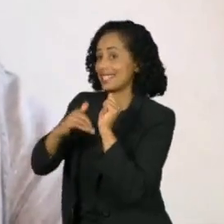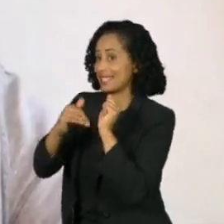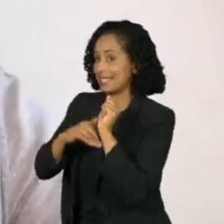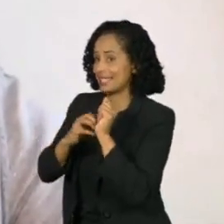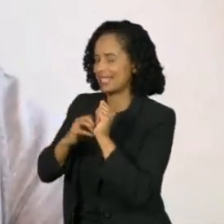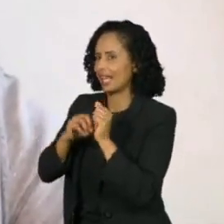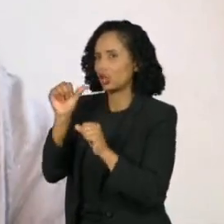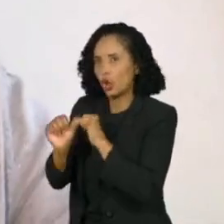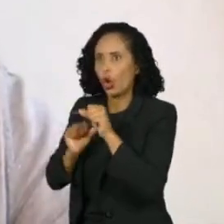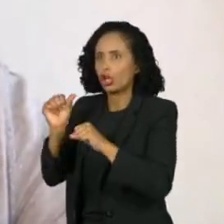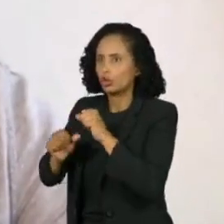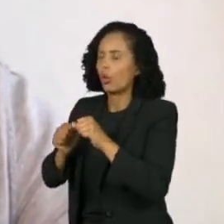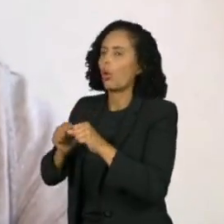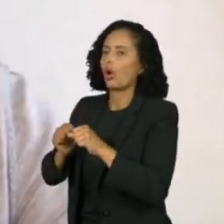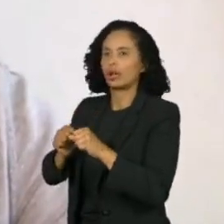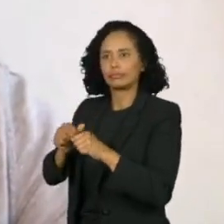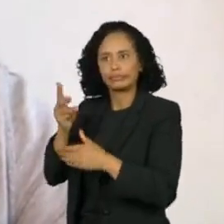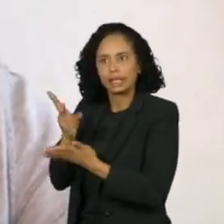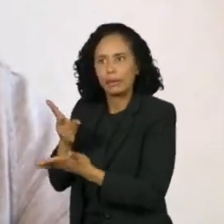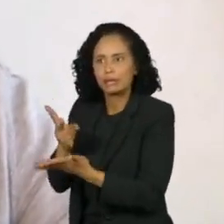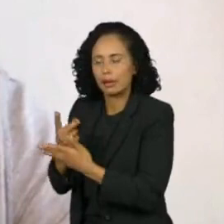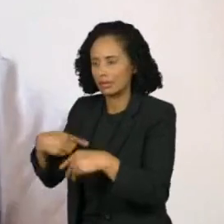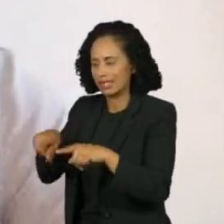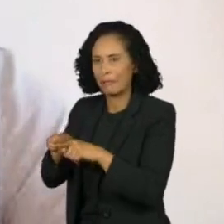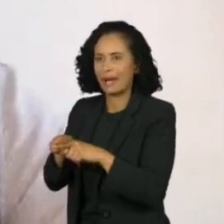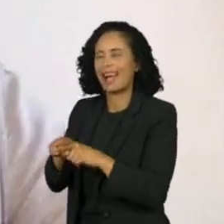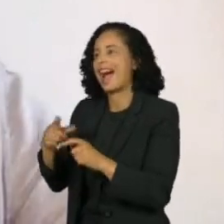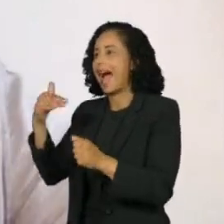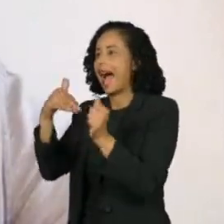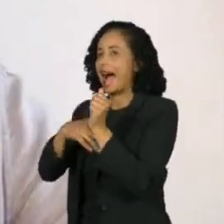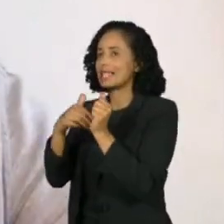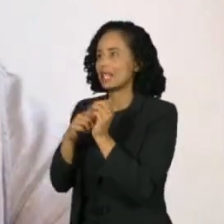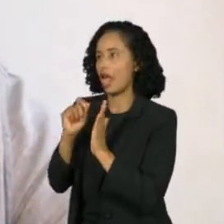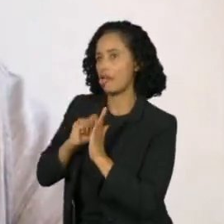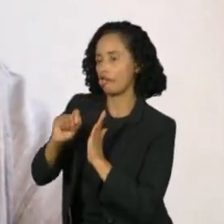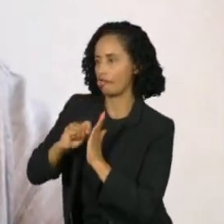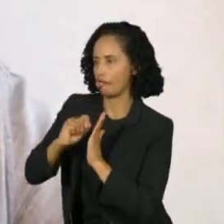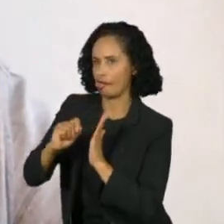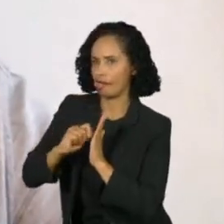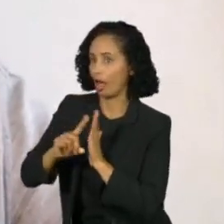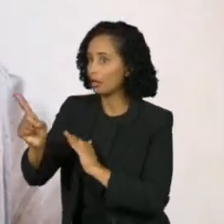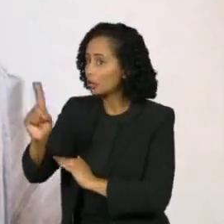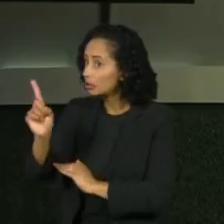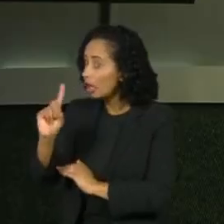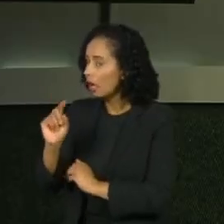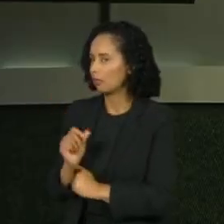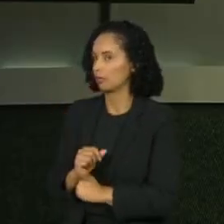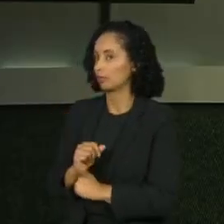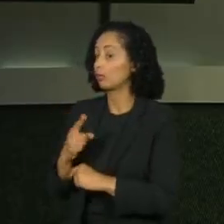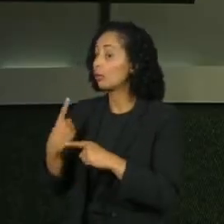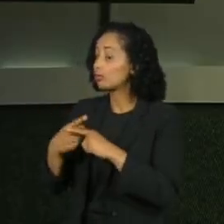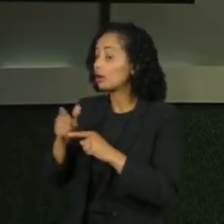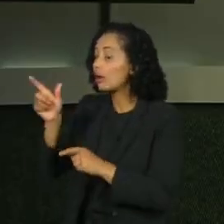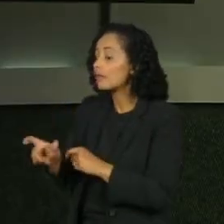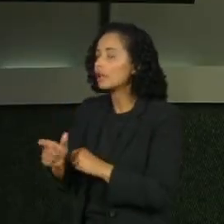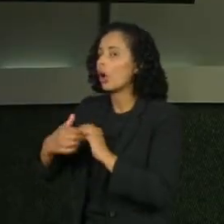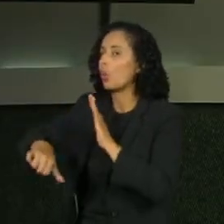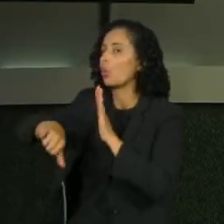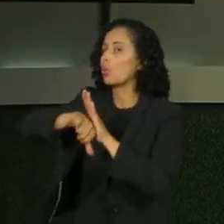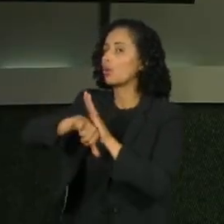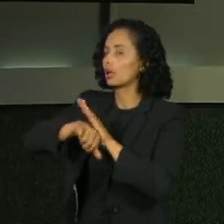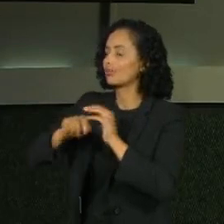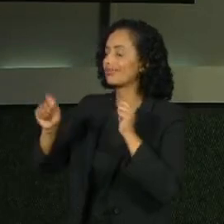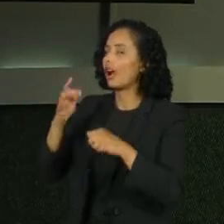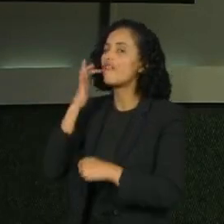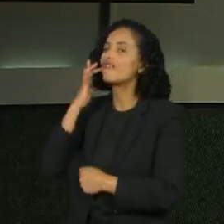amor de Deus. Não defina a mesma senha em vários sistemas, porque isso pode facilitar a vida do criminoso. E considerando que existe